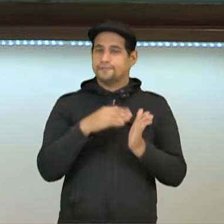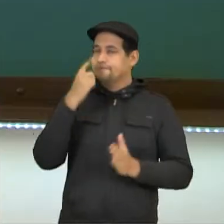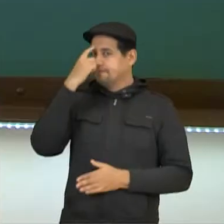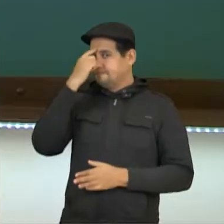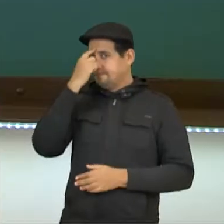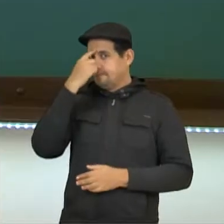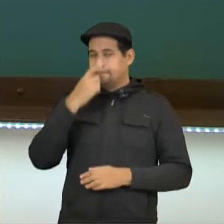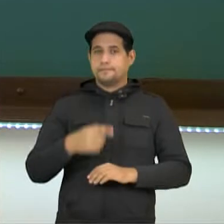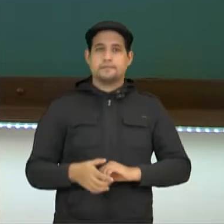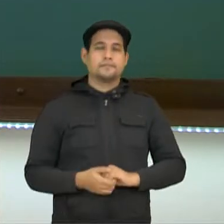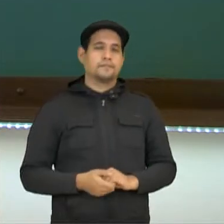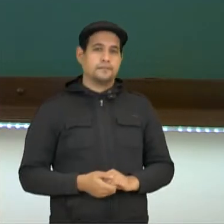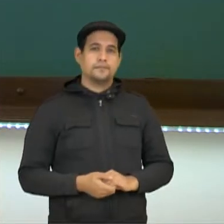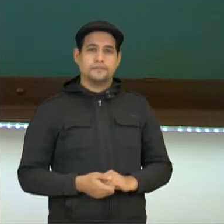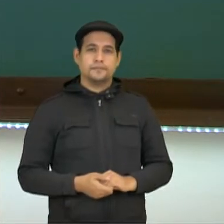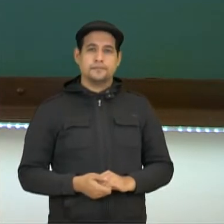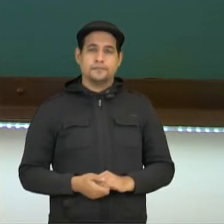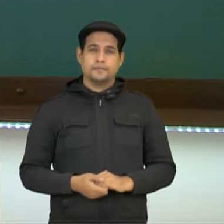Índias.